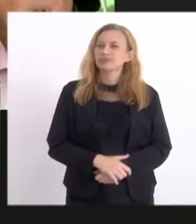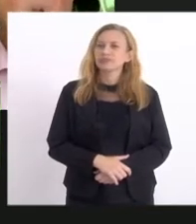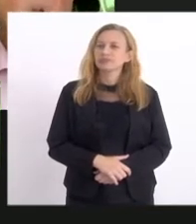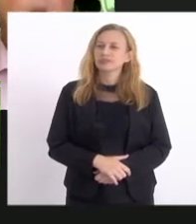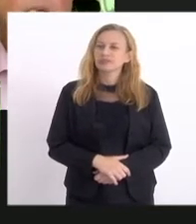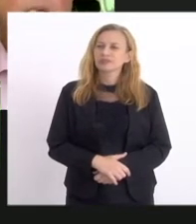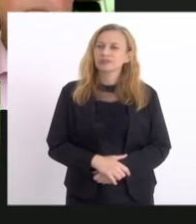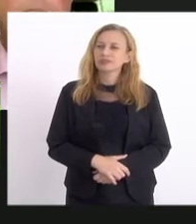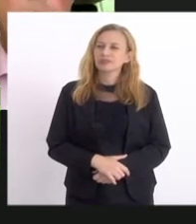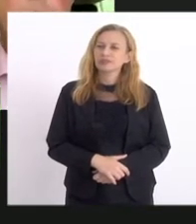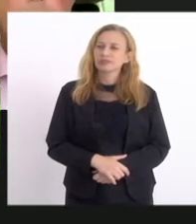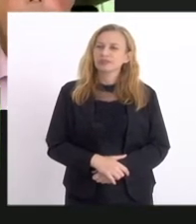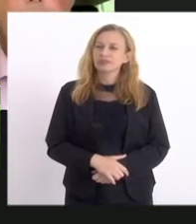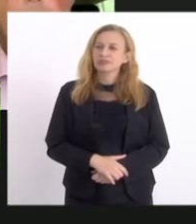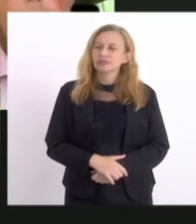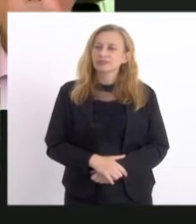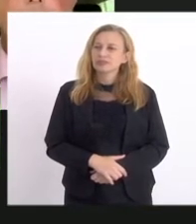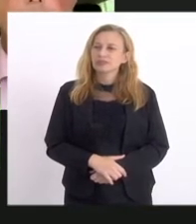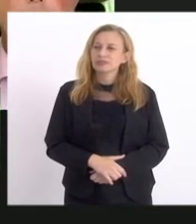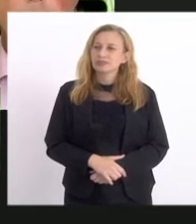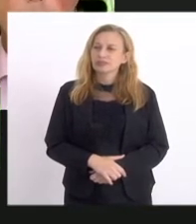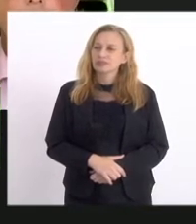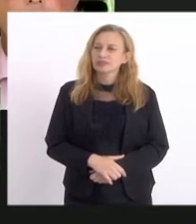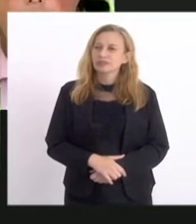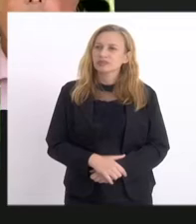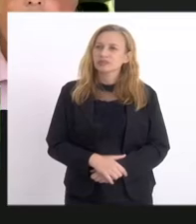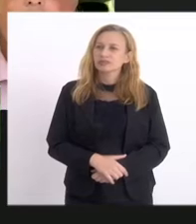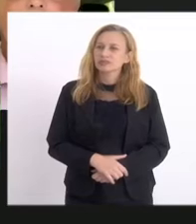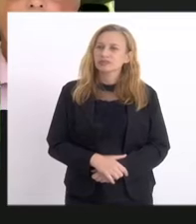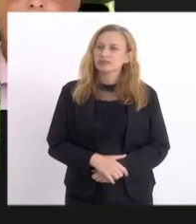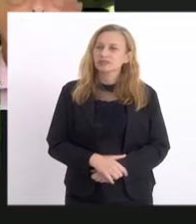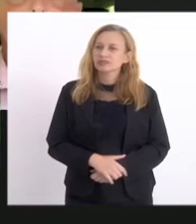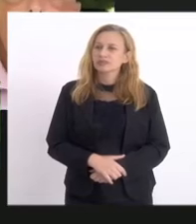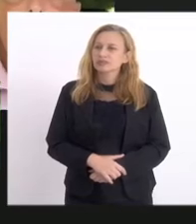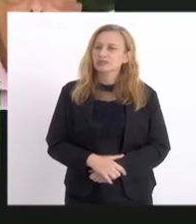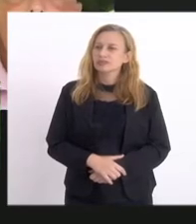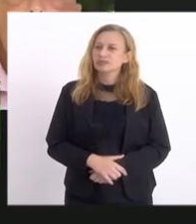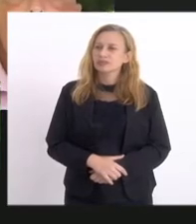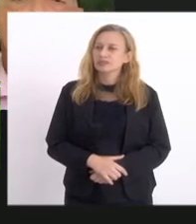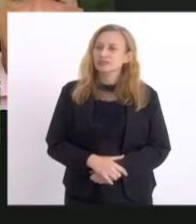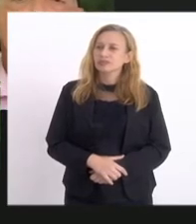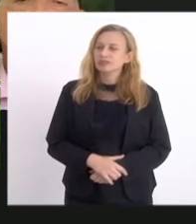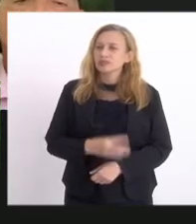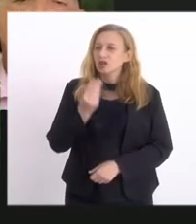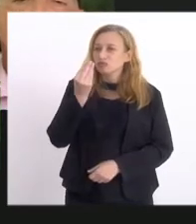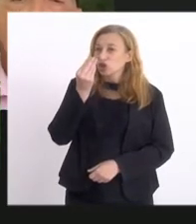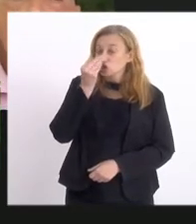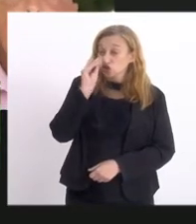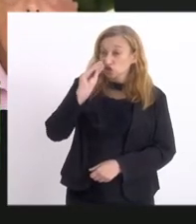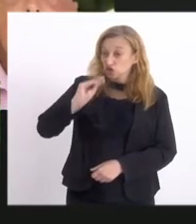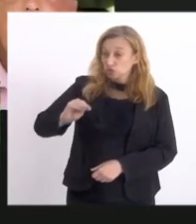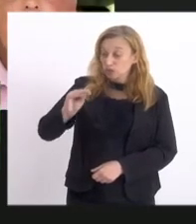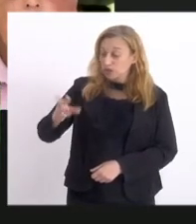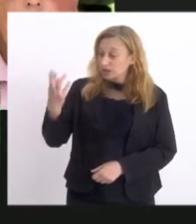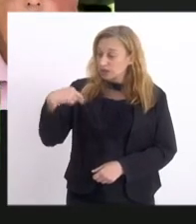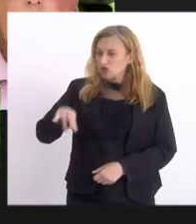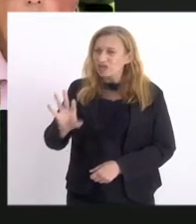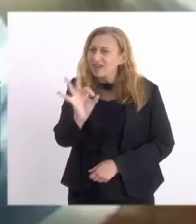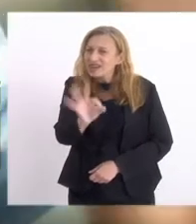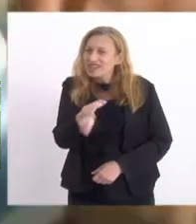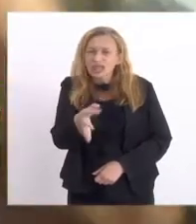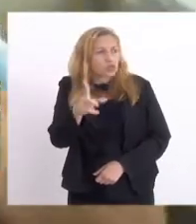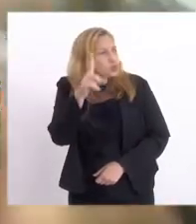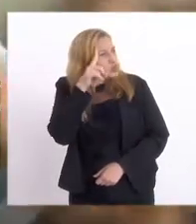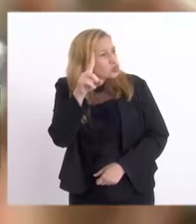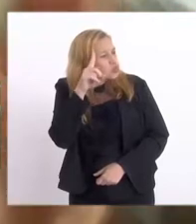vi ainda. Mas a discriminação religiosa ela é fato concreto. Todos os dias